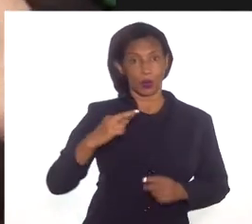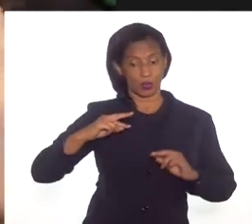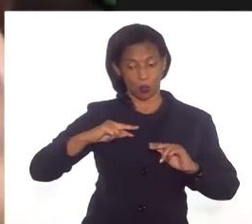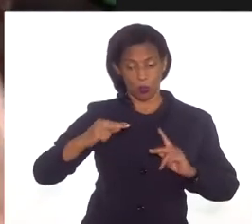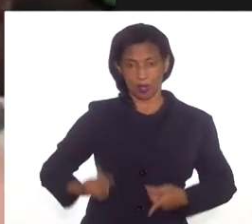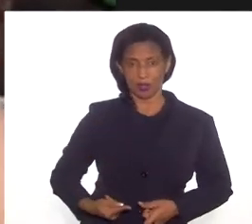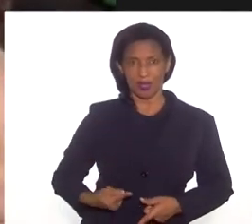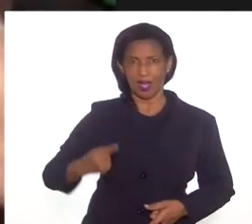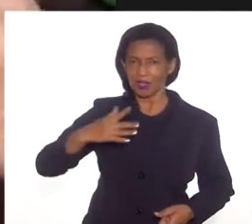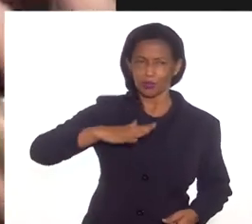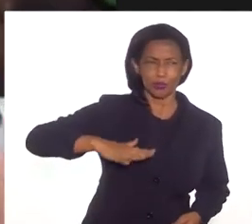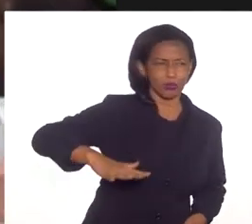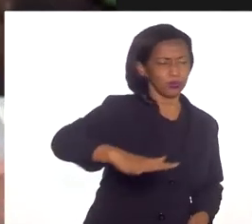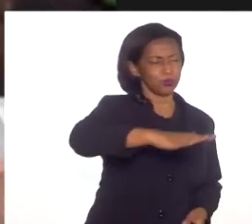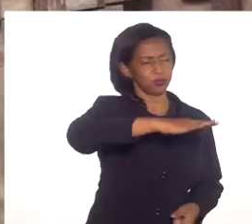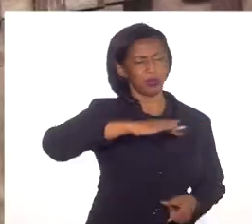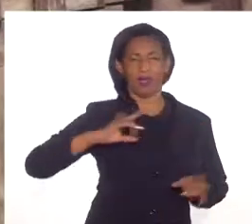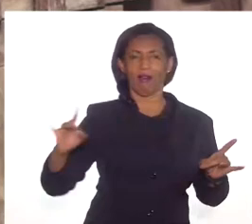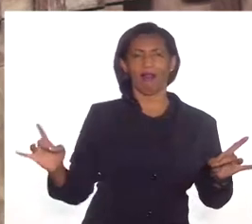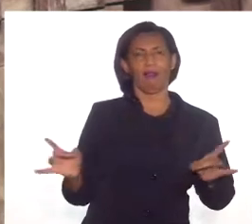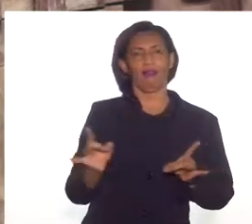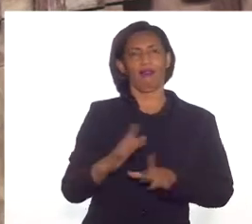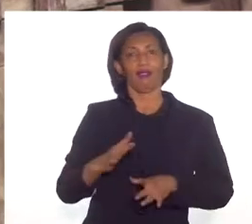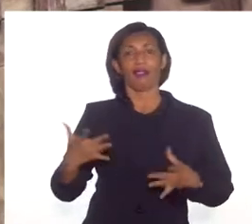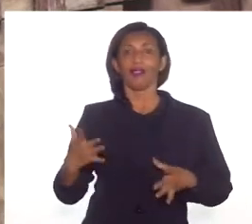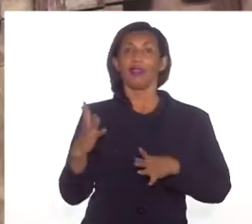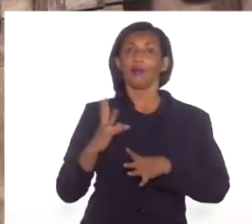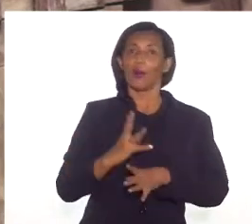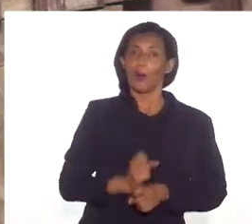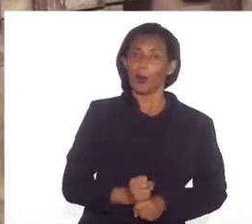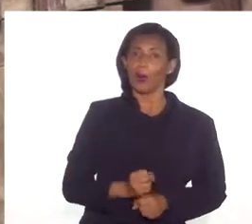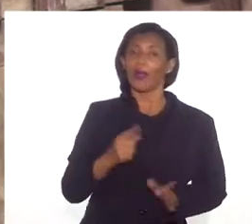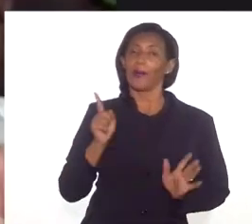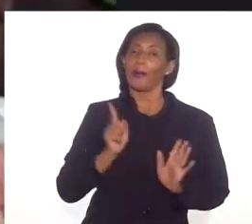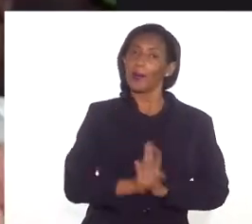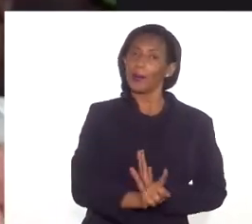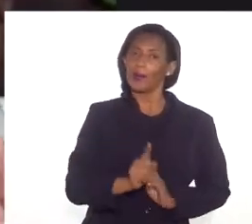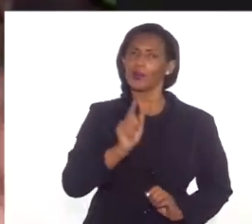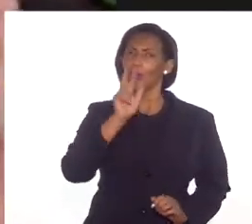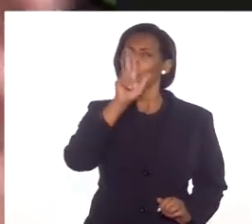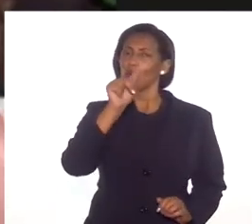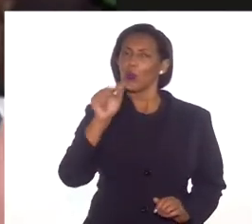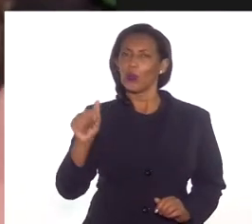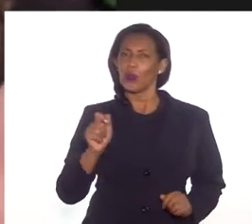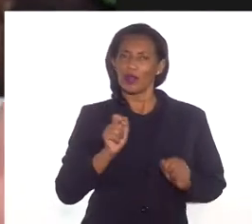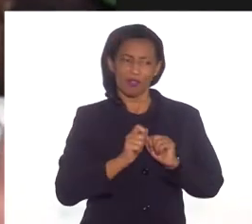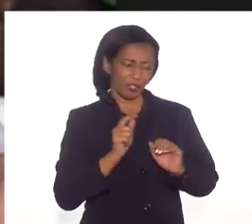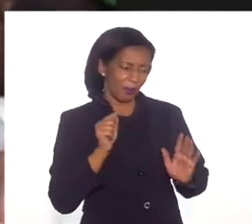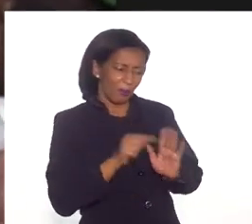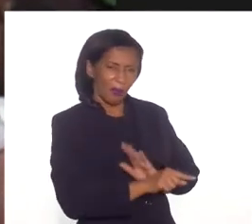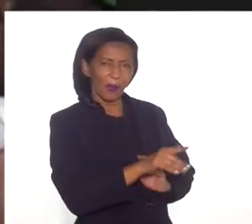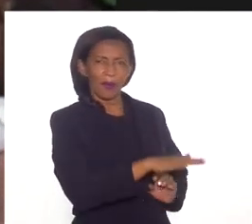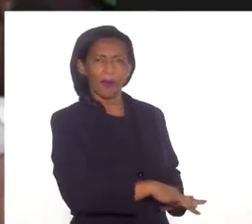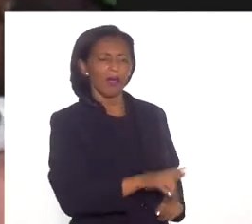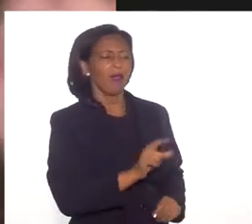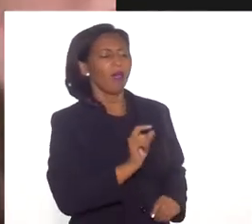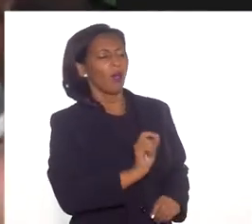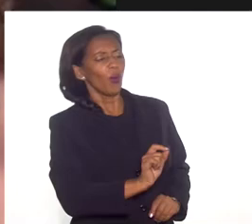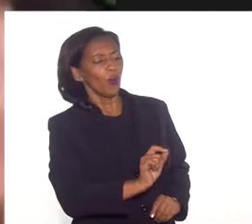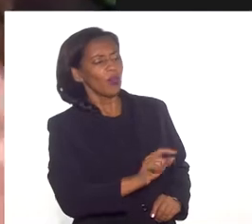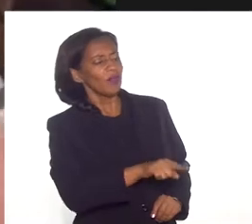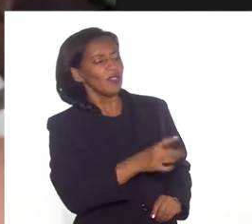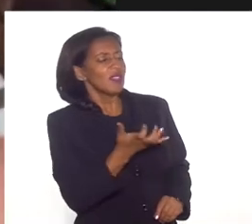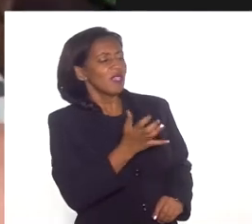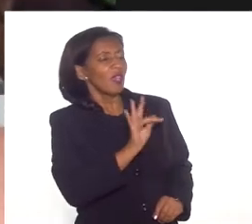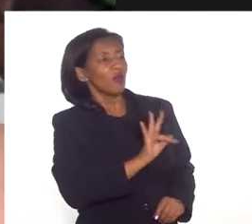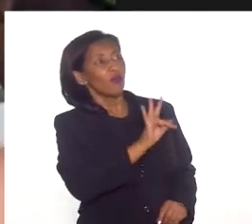nossa humanidade ela seja completa. Daí, para concluir, a pergunta que nós nunca fazemos para as crianças indígenas, né? O que